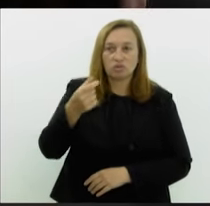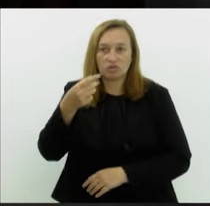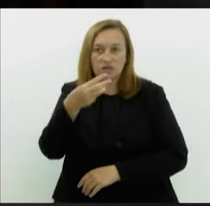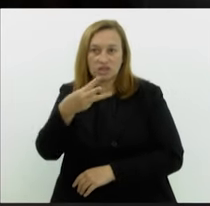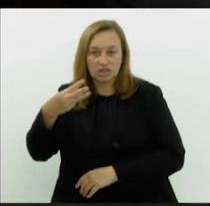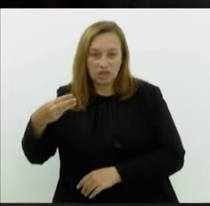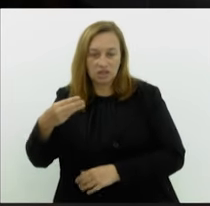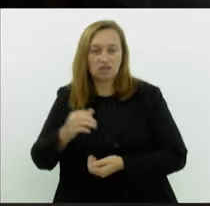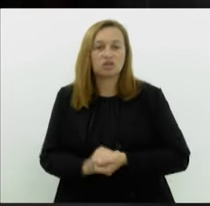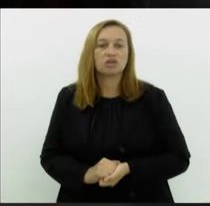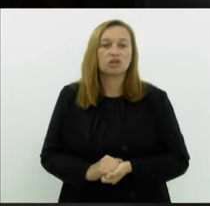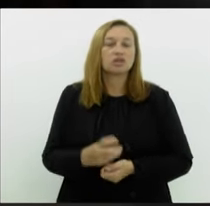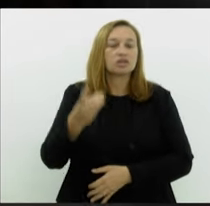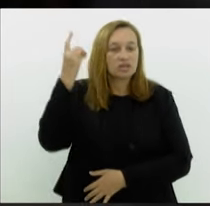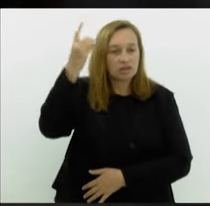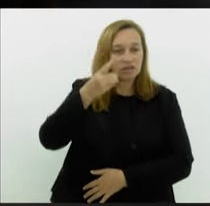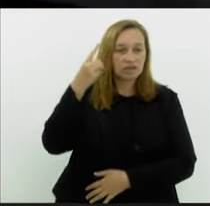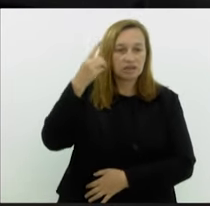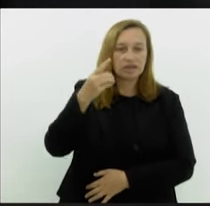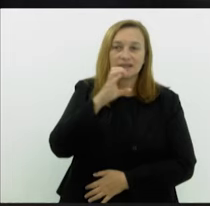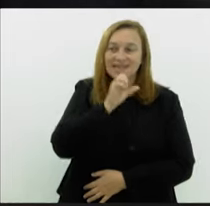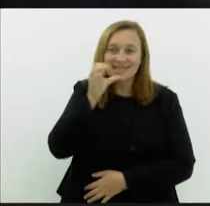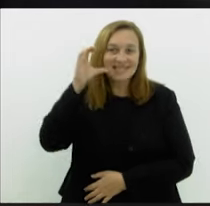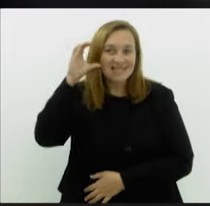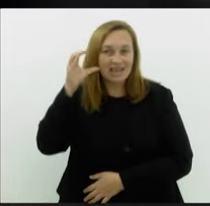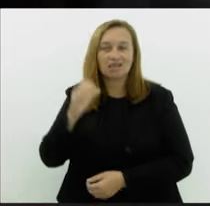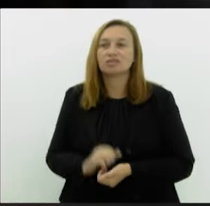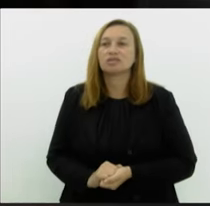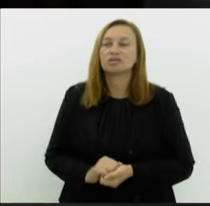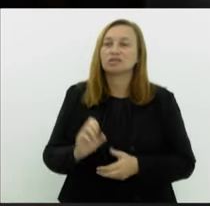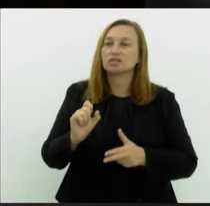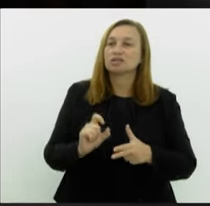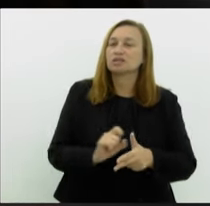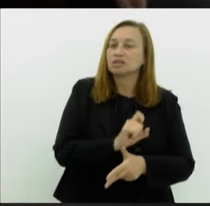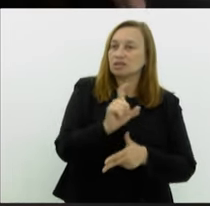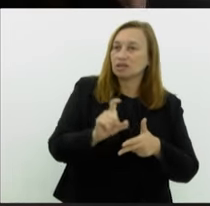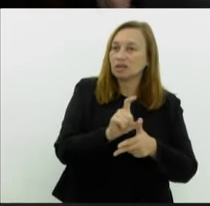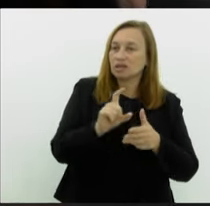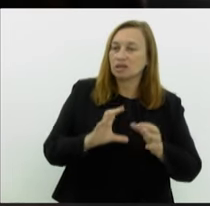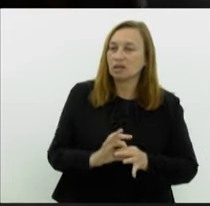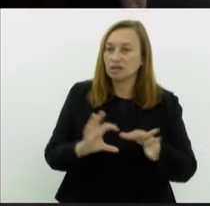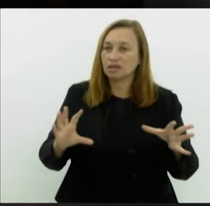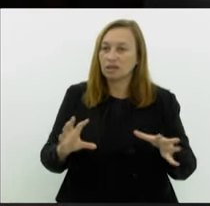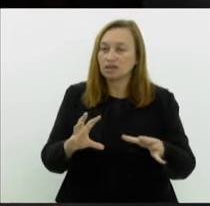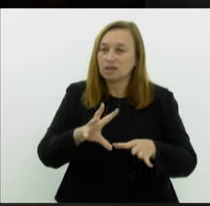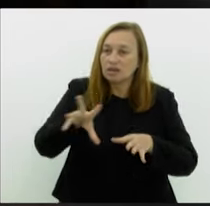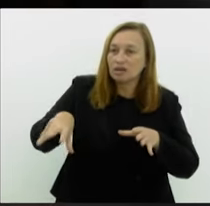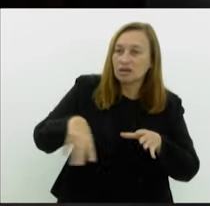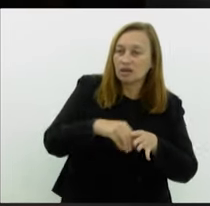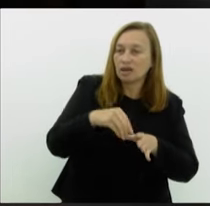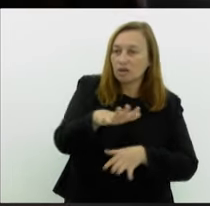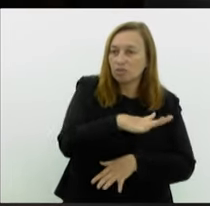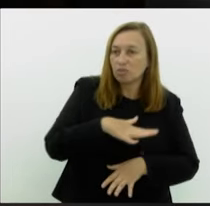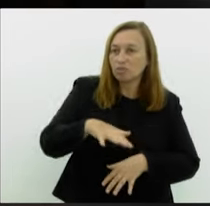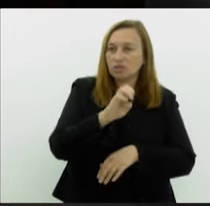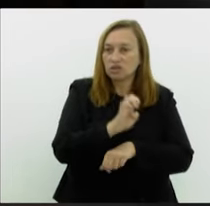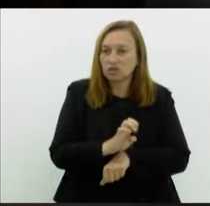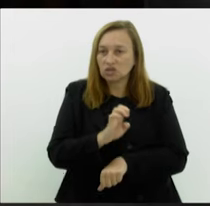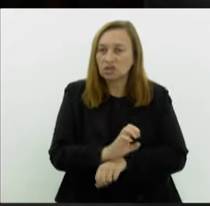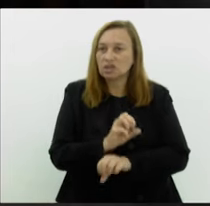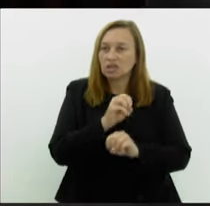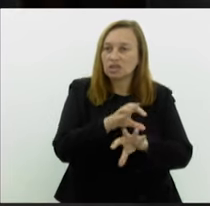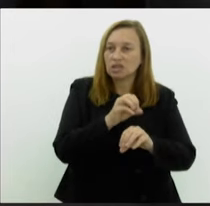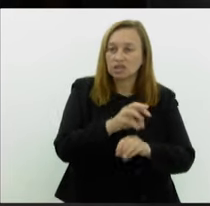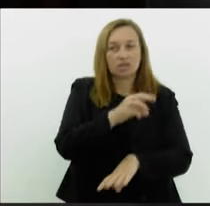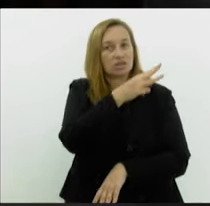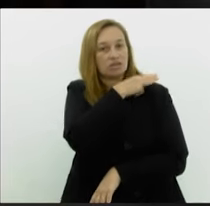748/2023, de autoria da deputada Célia Jordão, que autoriza o Poder Executivo a implantar na rede pública estadual de ensino